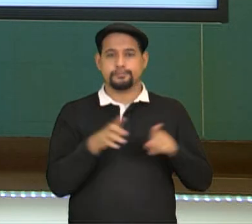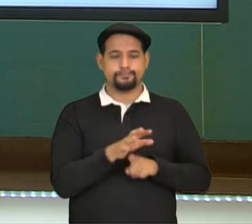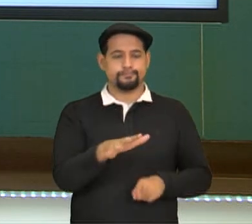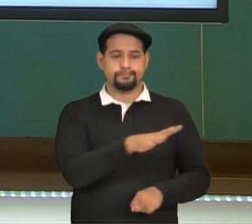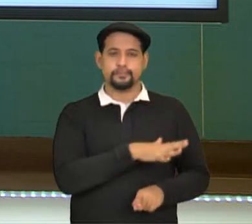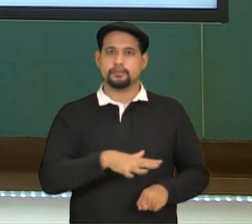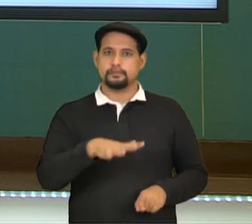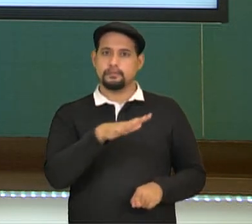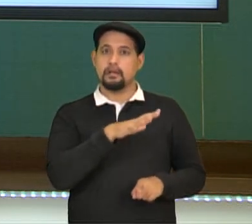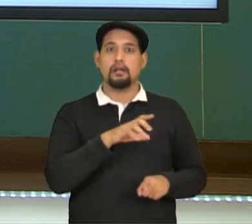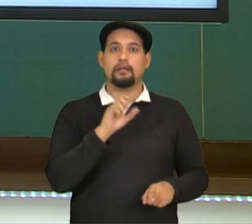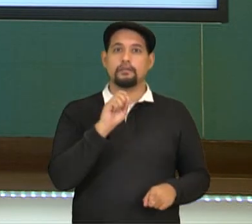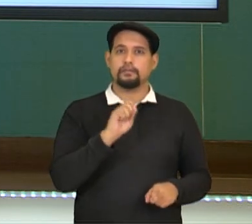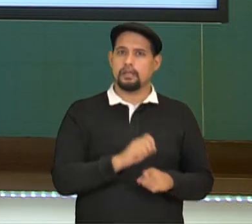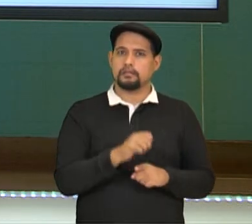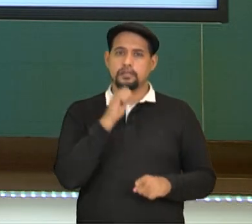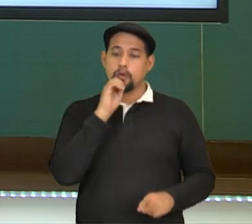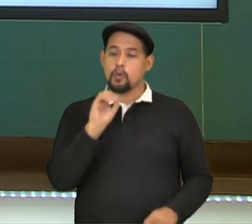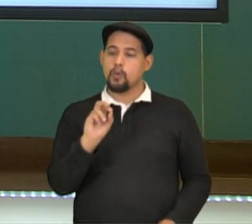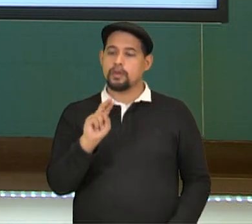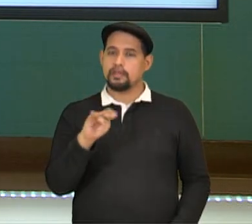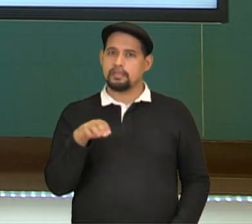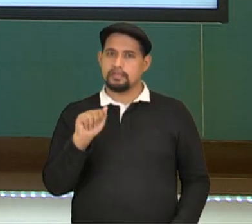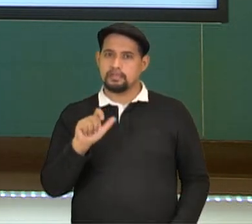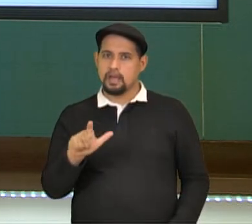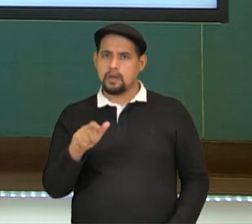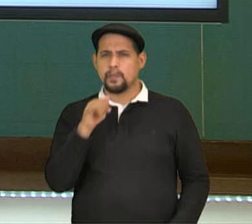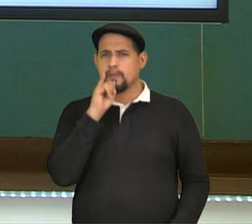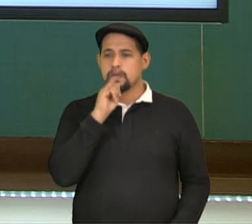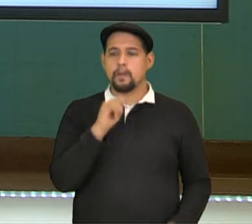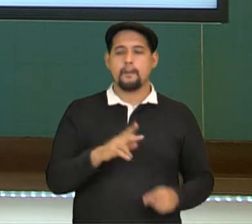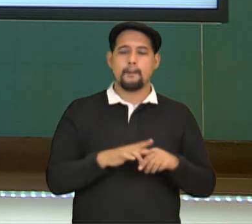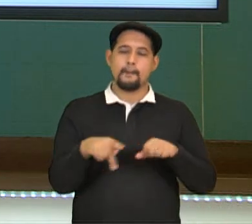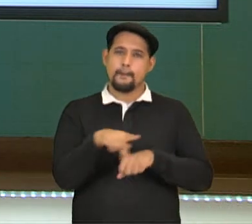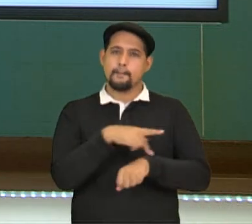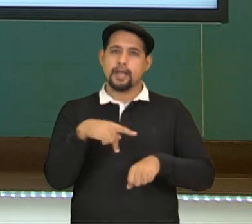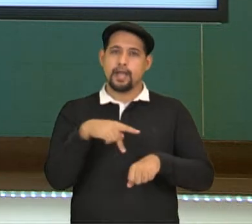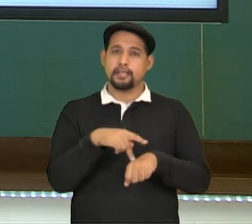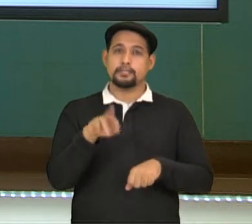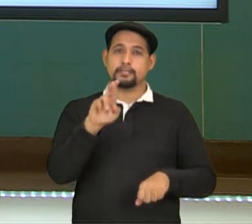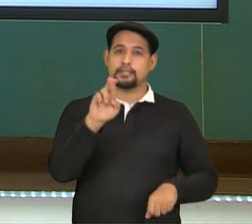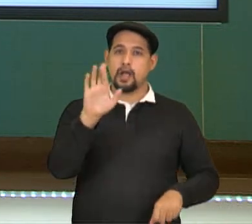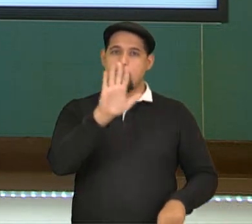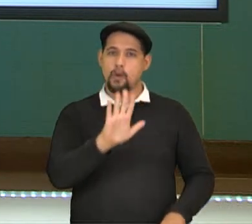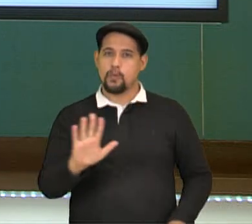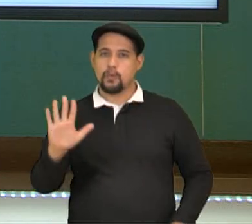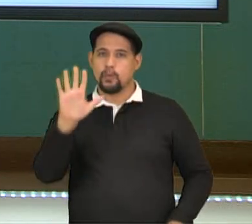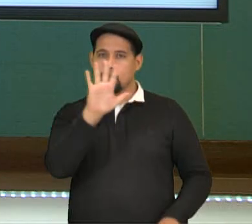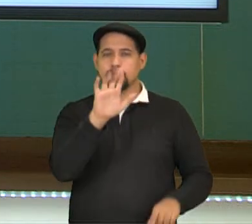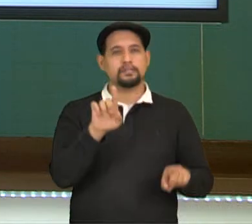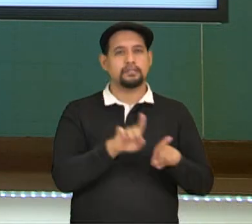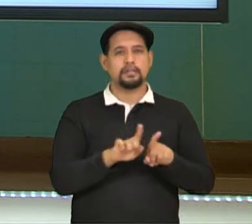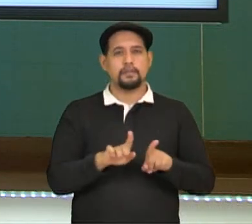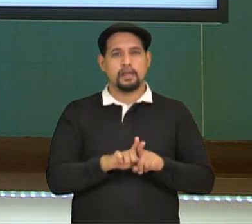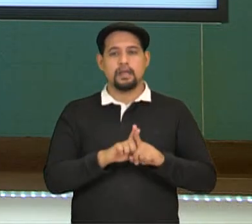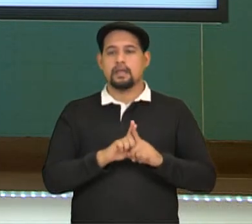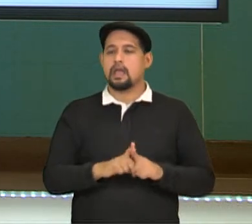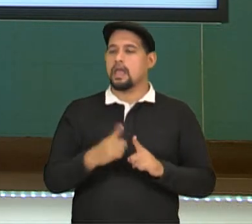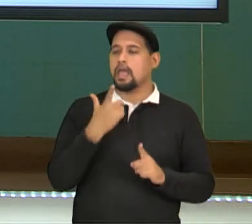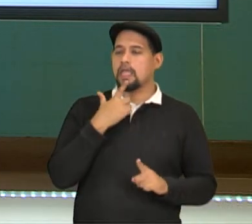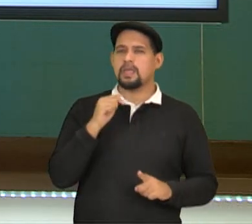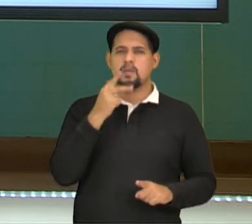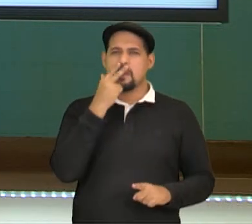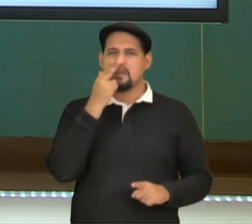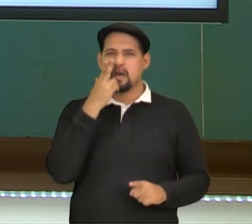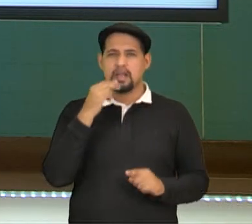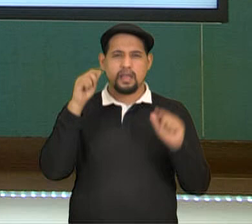regiões orientais, né? Como em países da Rússia, até o próprio idioma russo, né, uma derivação próxima ali do